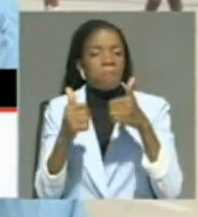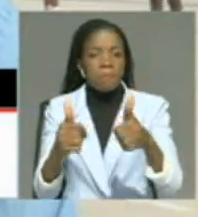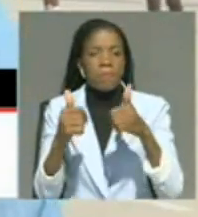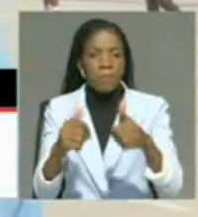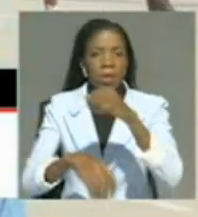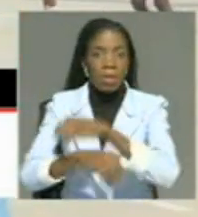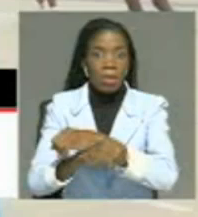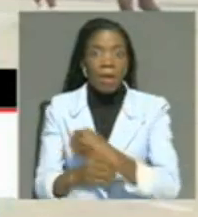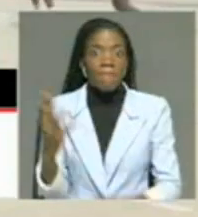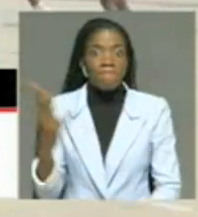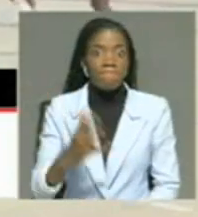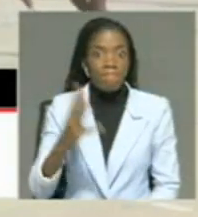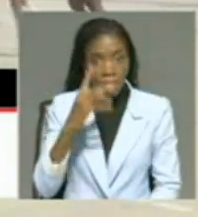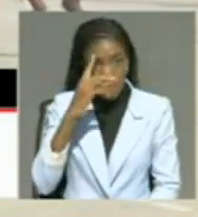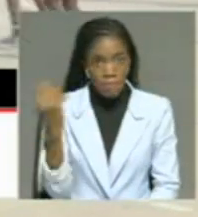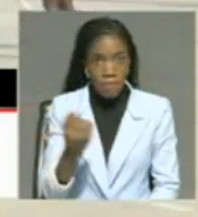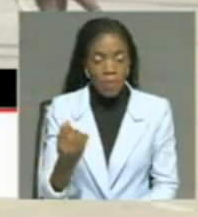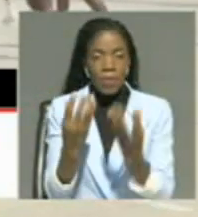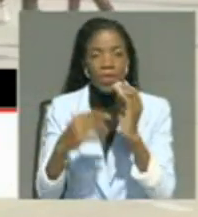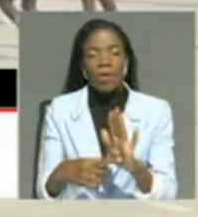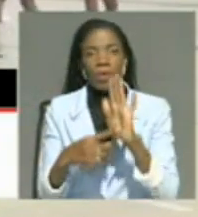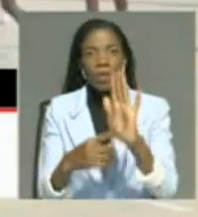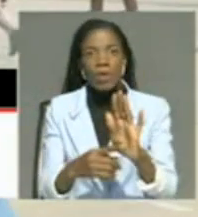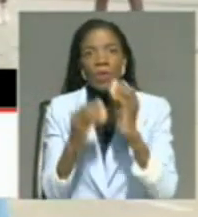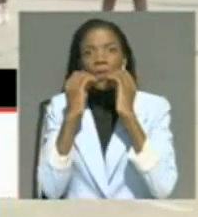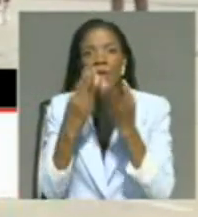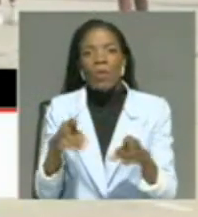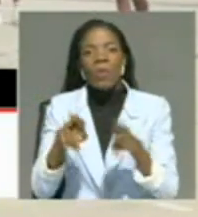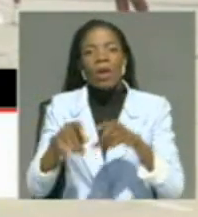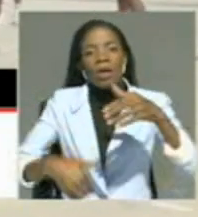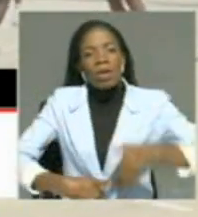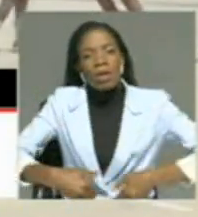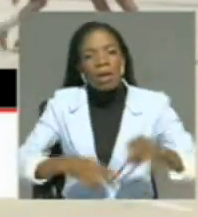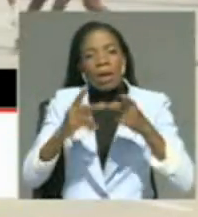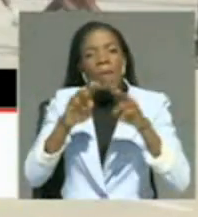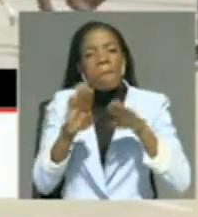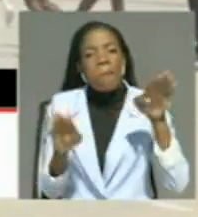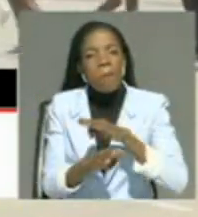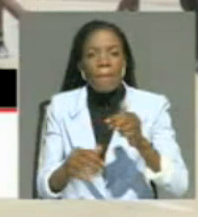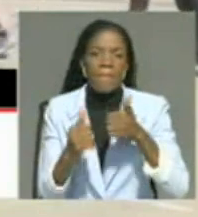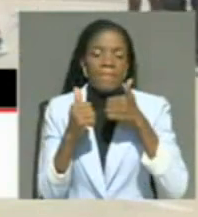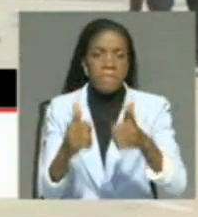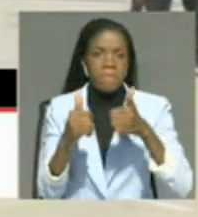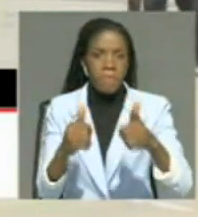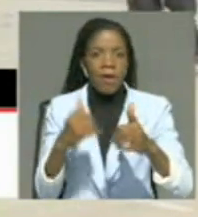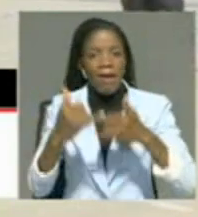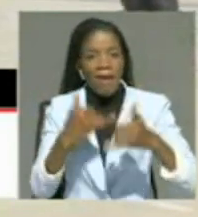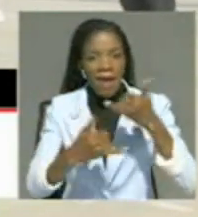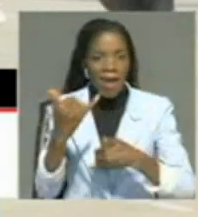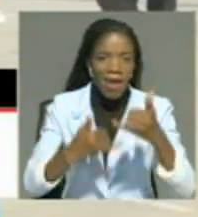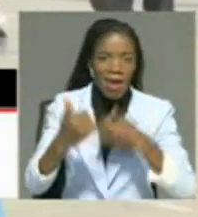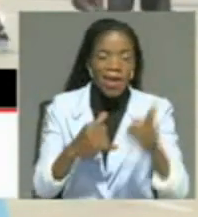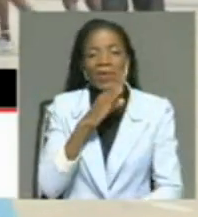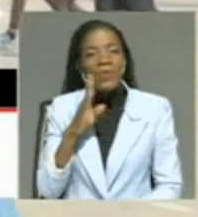uma jogadora espetacular, mas era uma senhora, uma menina muito humilde, muito